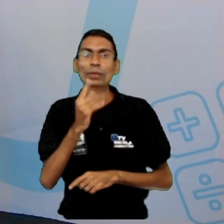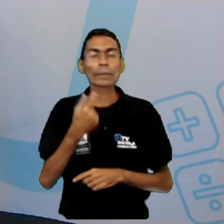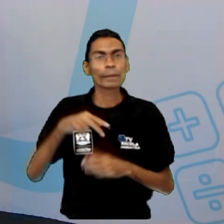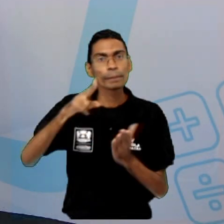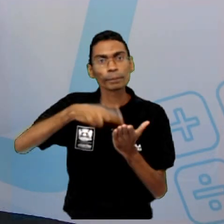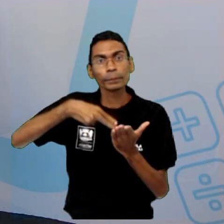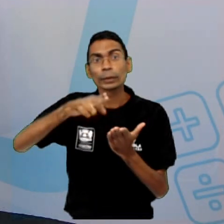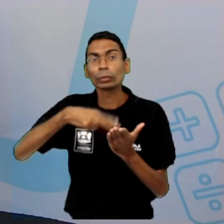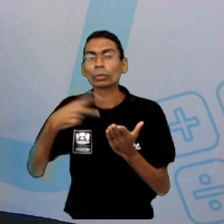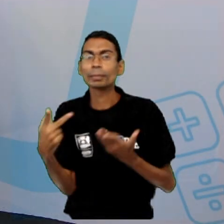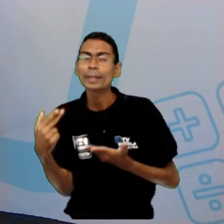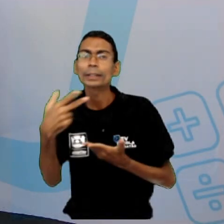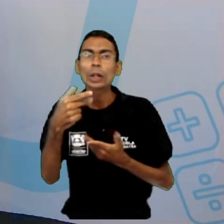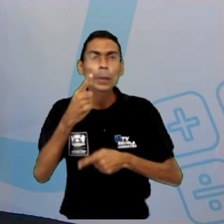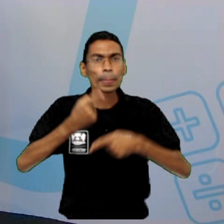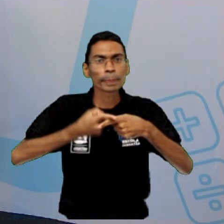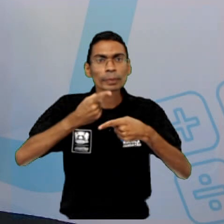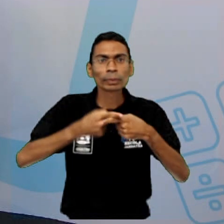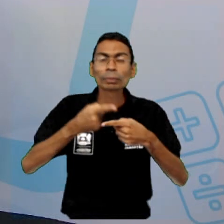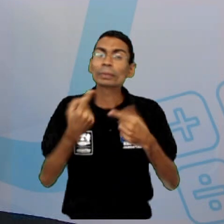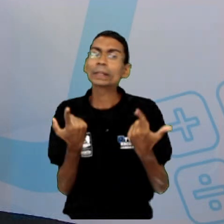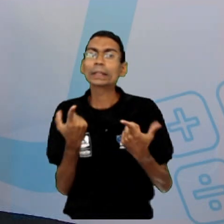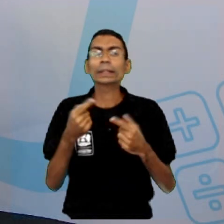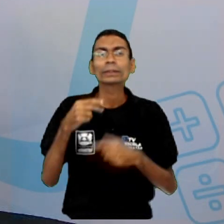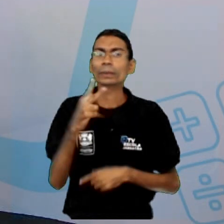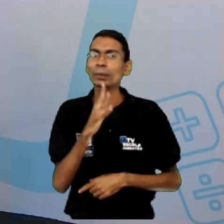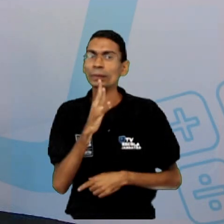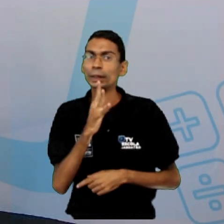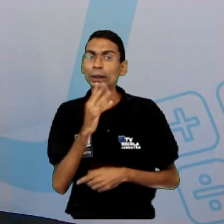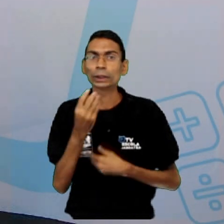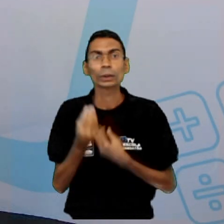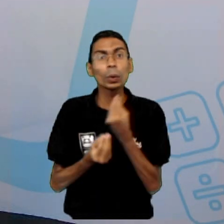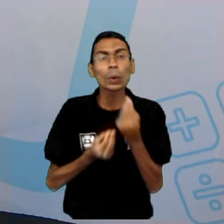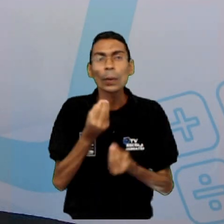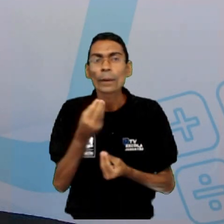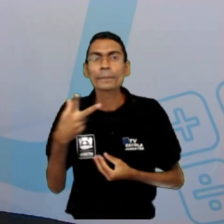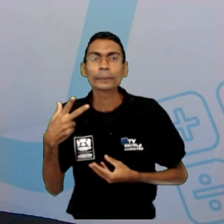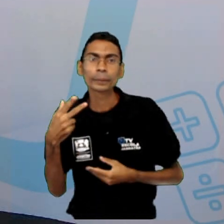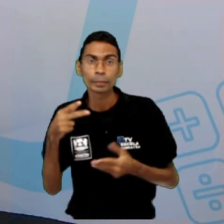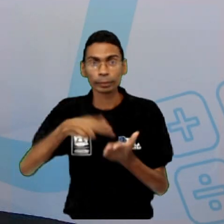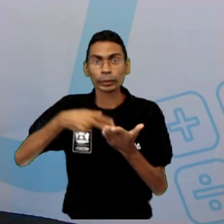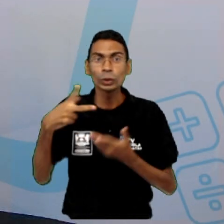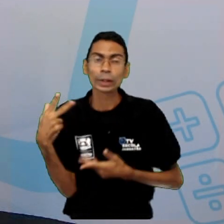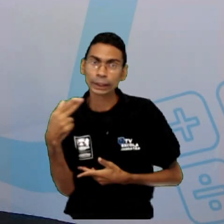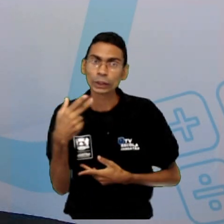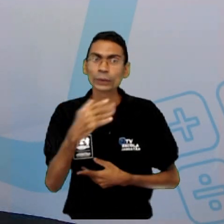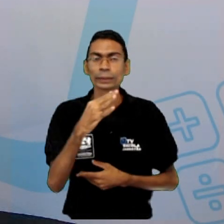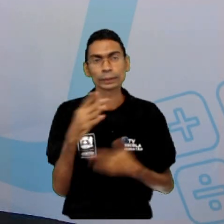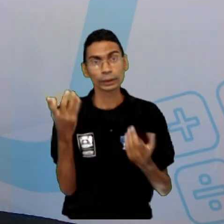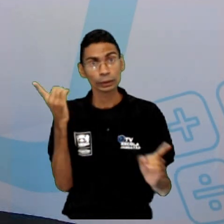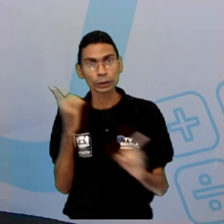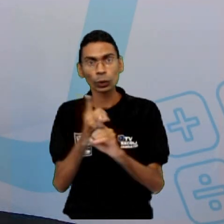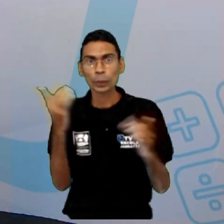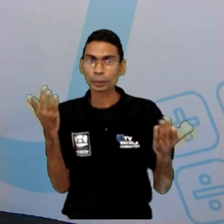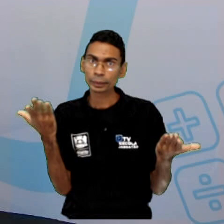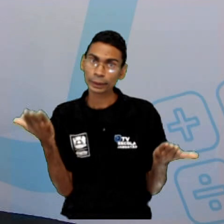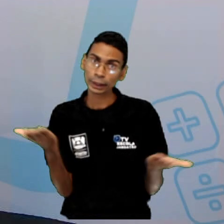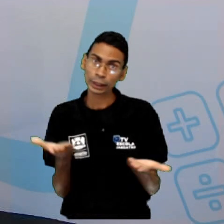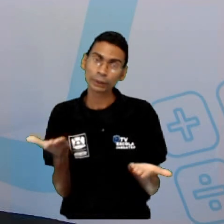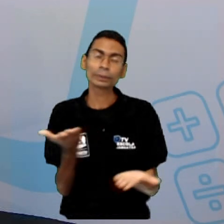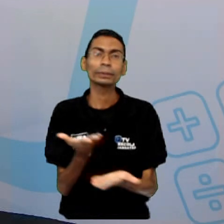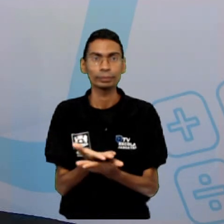das tesouras. E por que será que ele ficou conhecido como pintor das tesouras? A gente vai descobrir isso na aula de hoje.